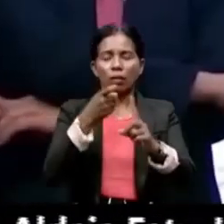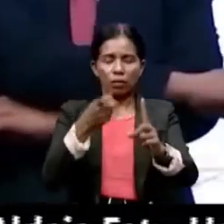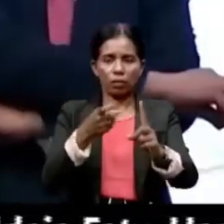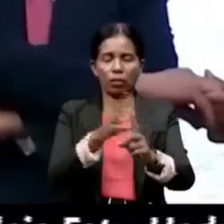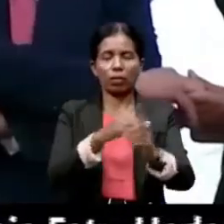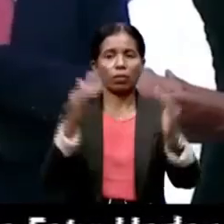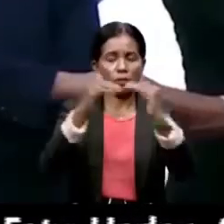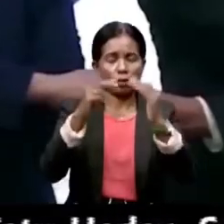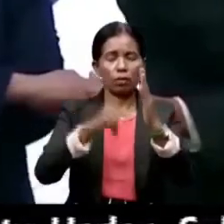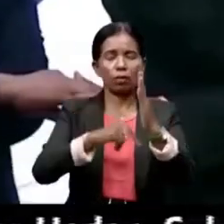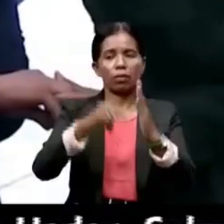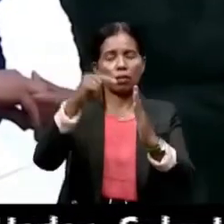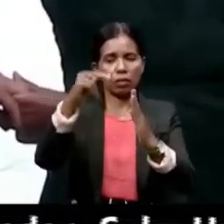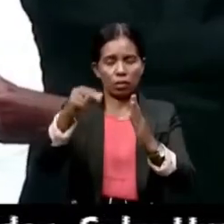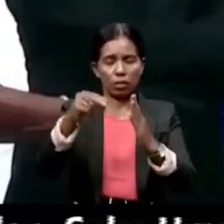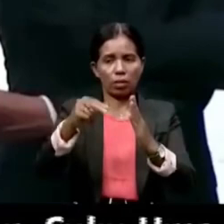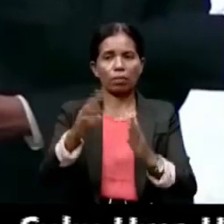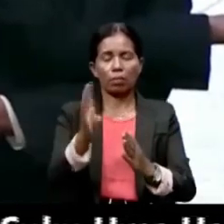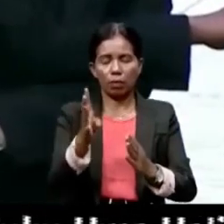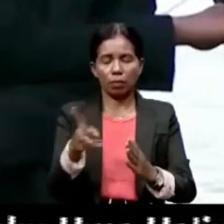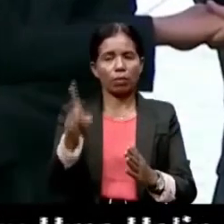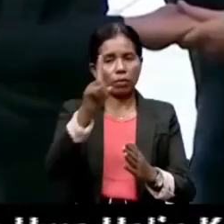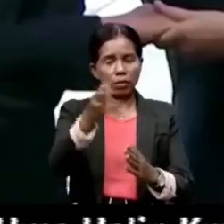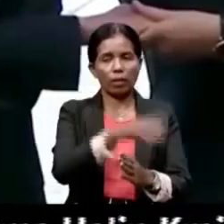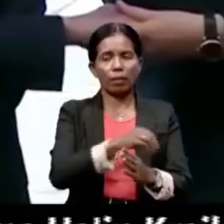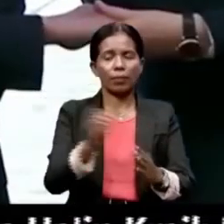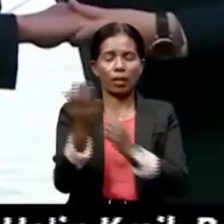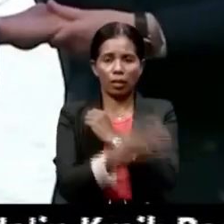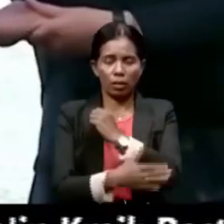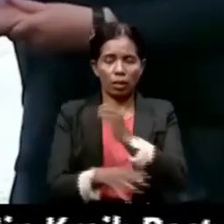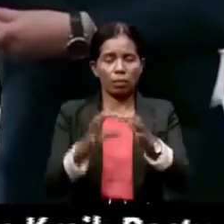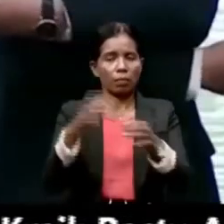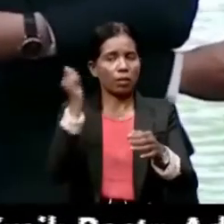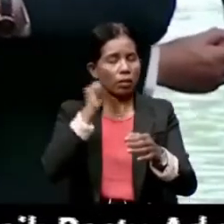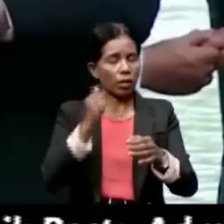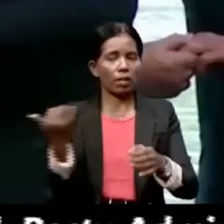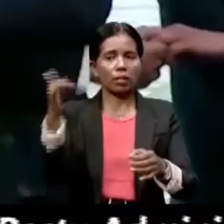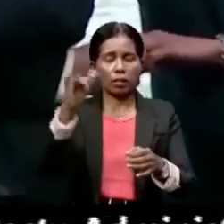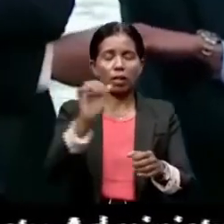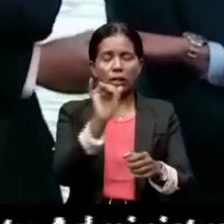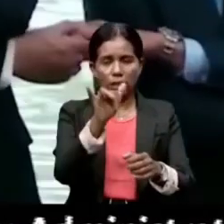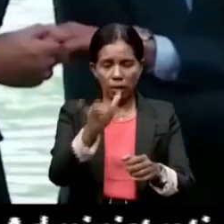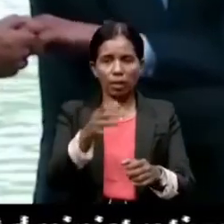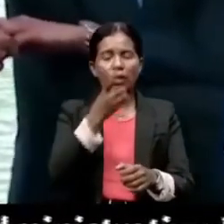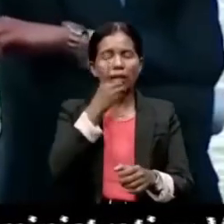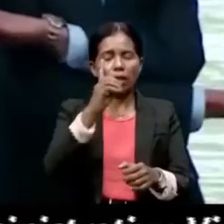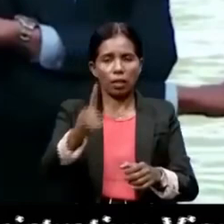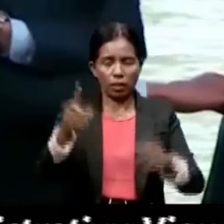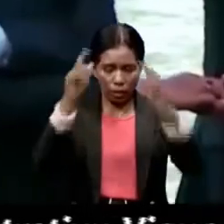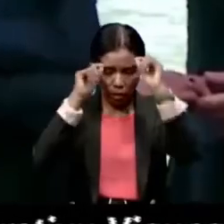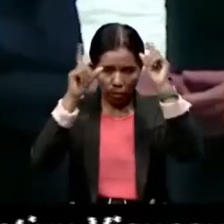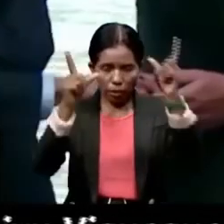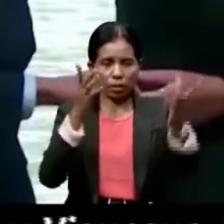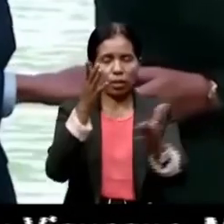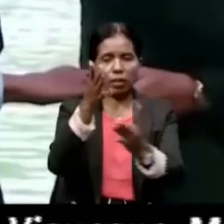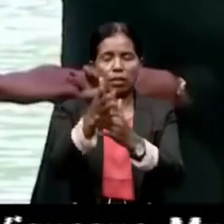nivel badala hat nulo resinida na sao membro ASEAN sira iha Cambodia concorda no declara sima adesão Timor Leste